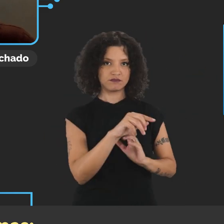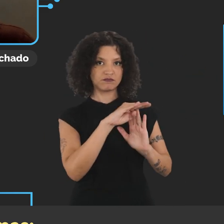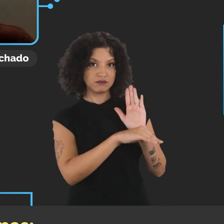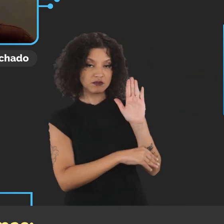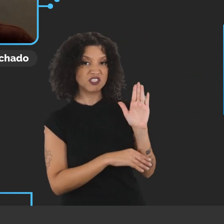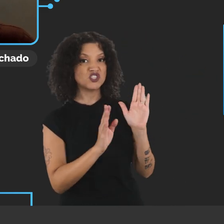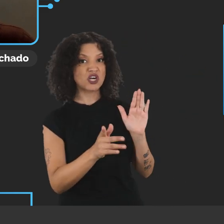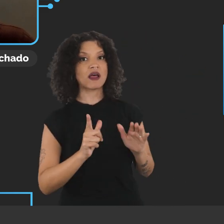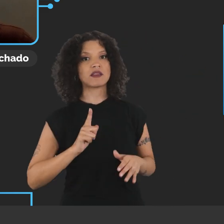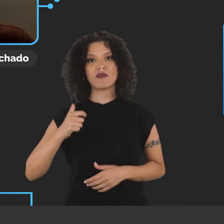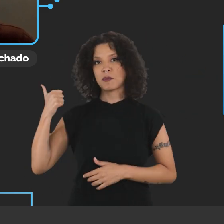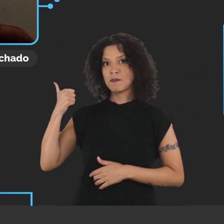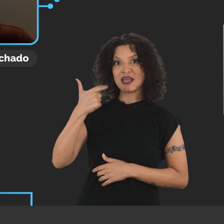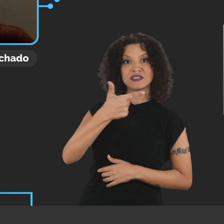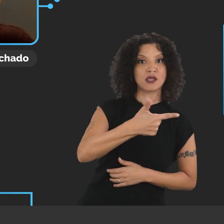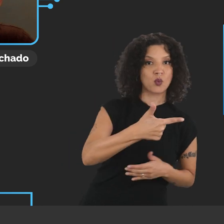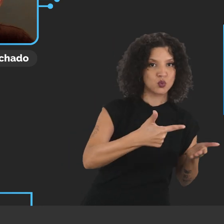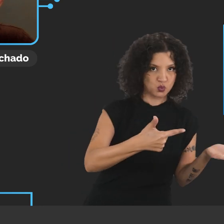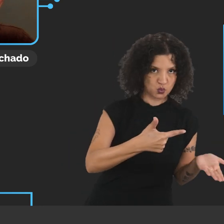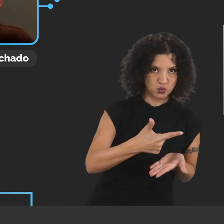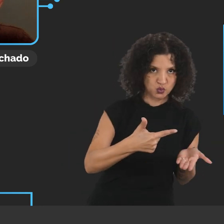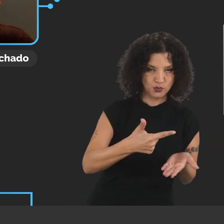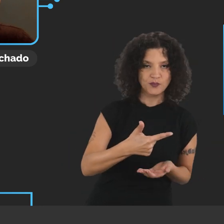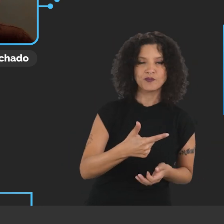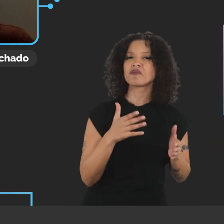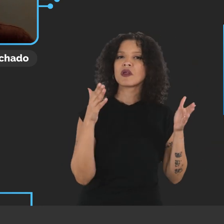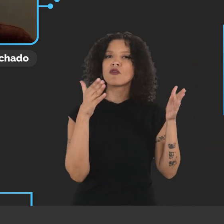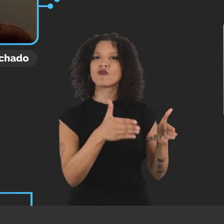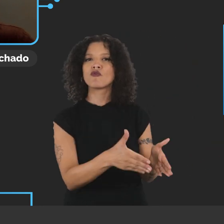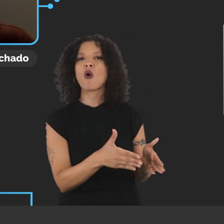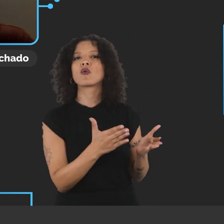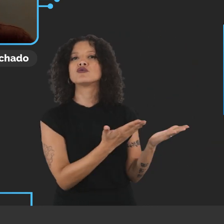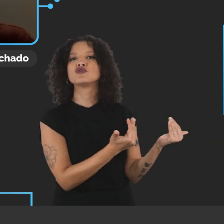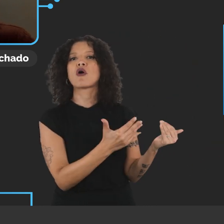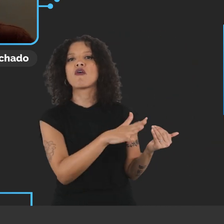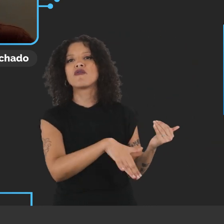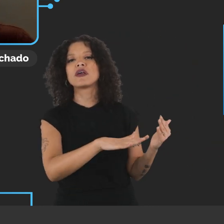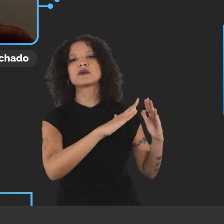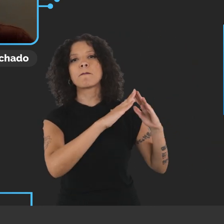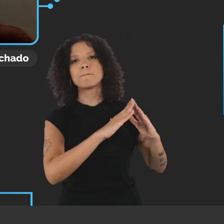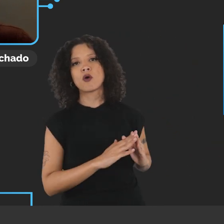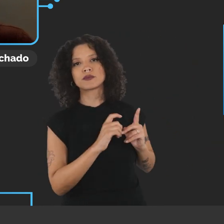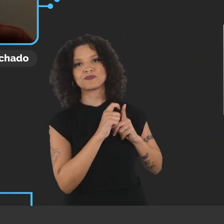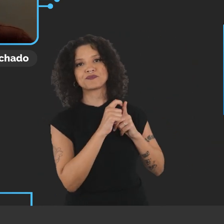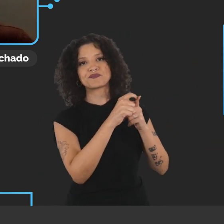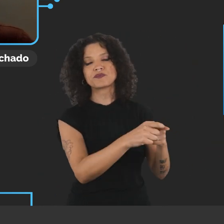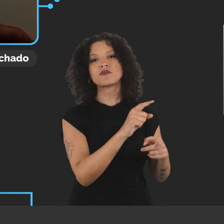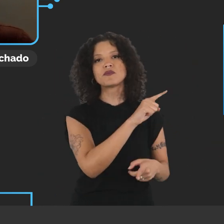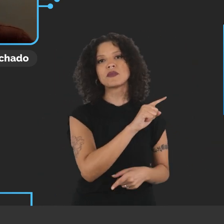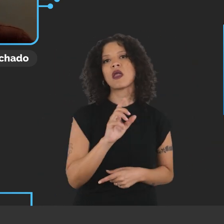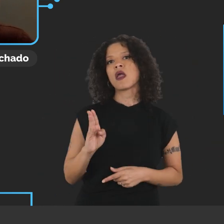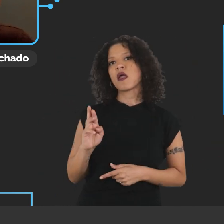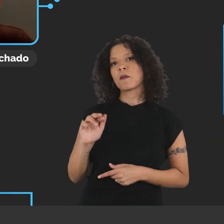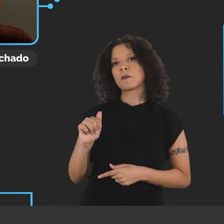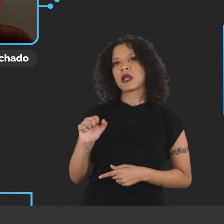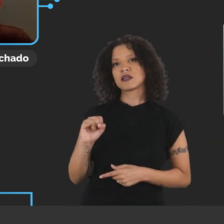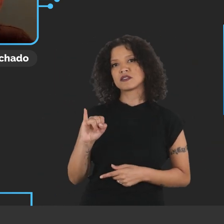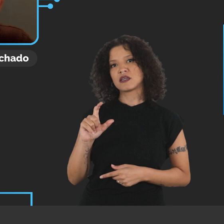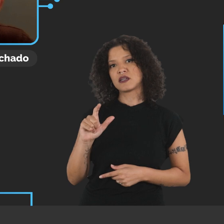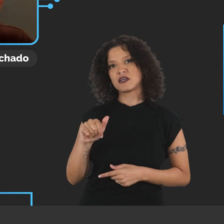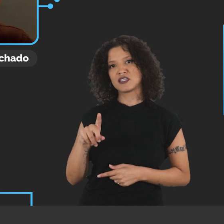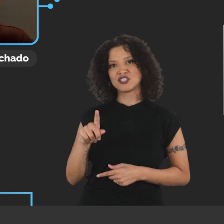um programa que já está na sua 2ª edição e é voltado para jovens em periferia. Estamos